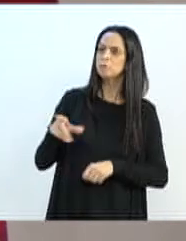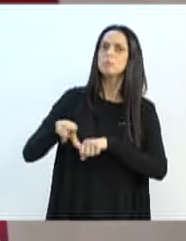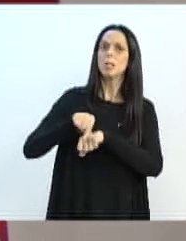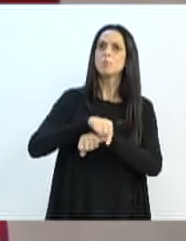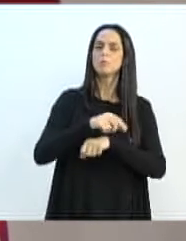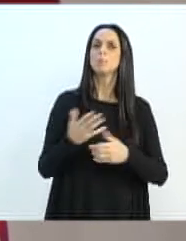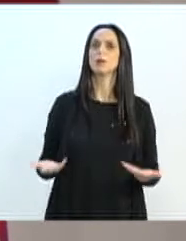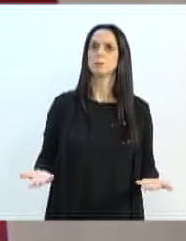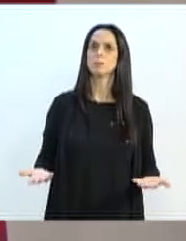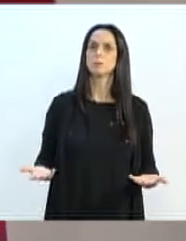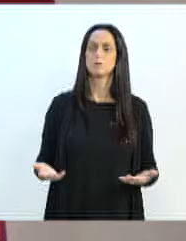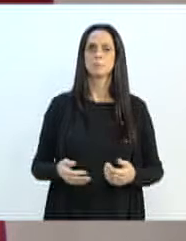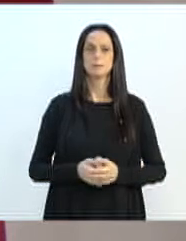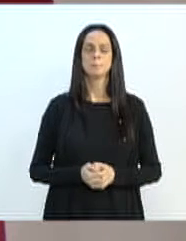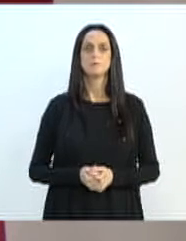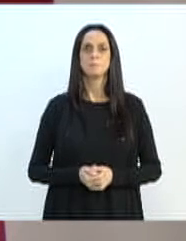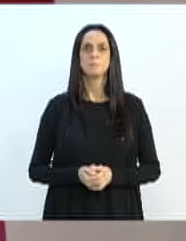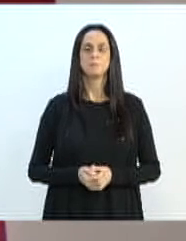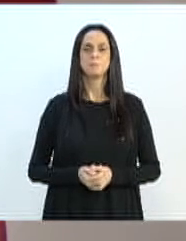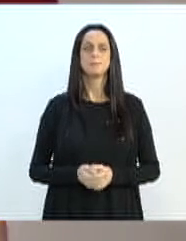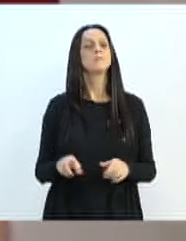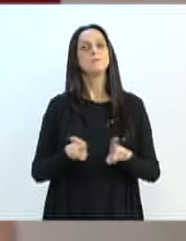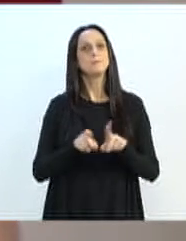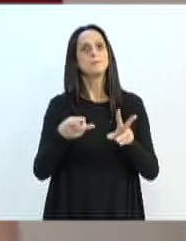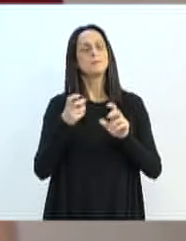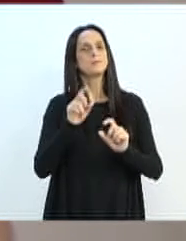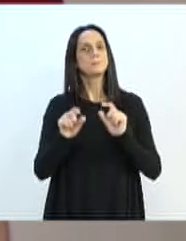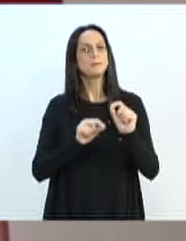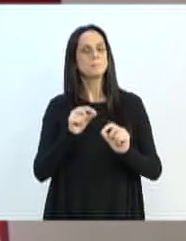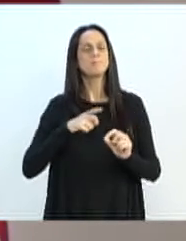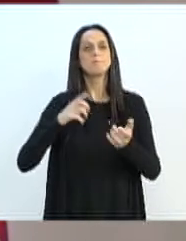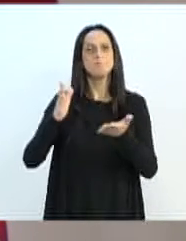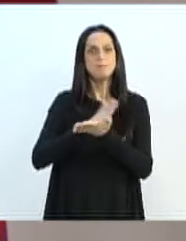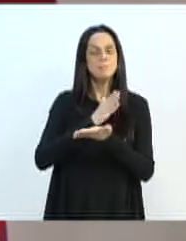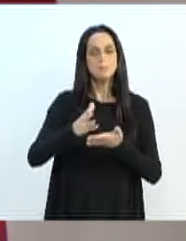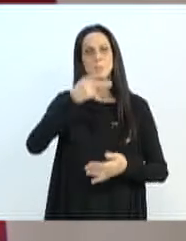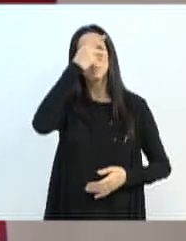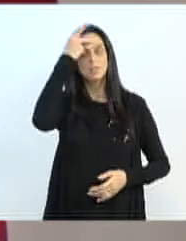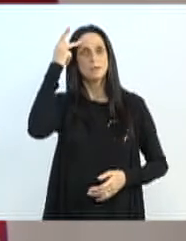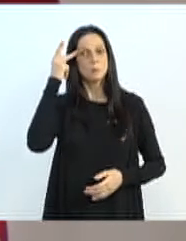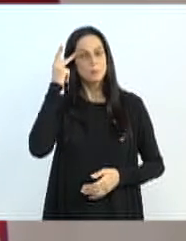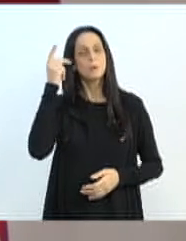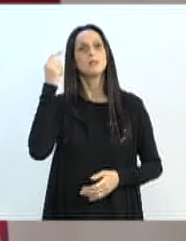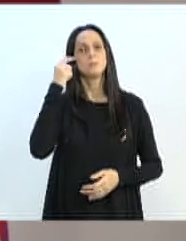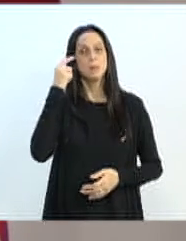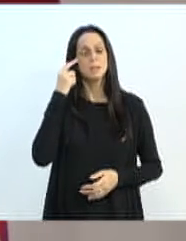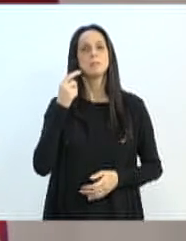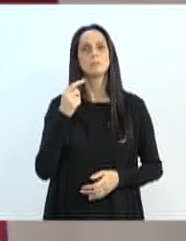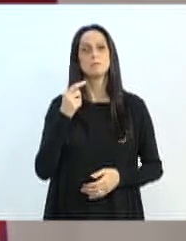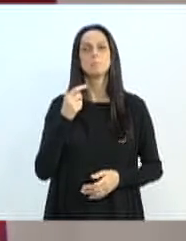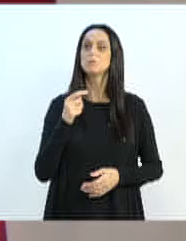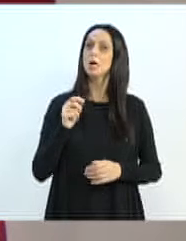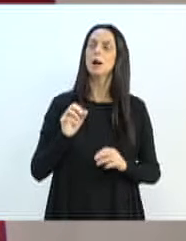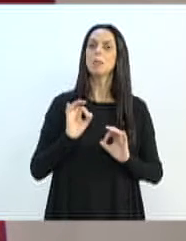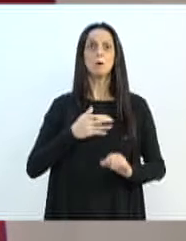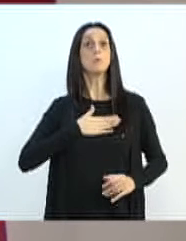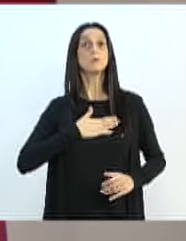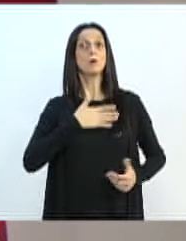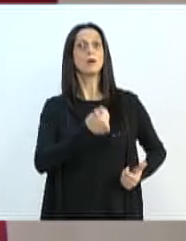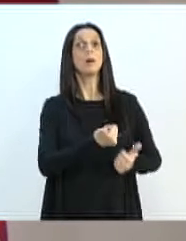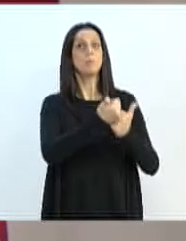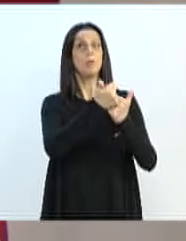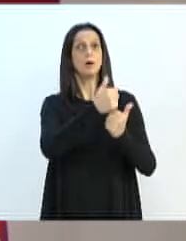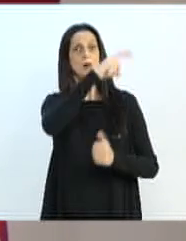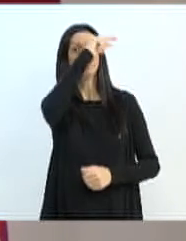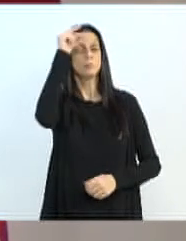E percebo também que talvez algumas pessoas considerem válida essa atitude do poder público de